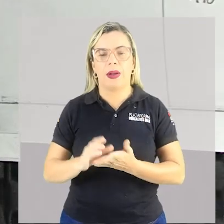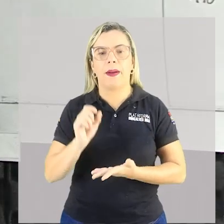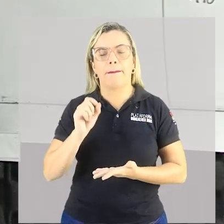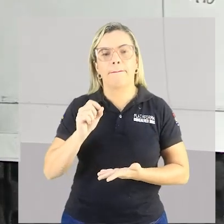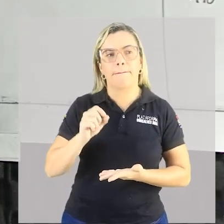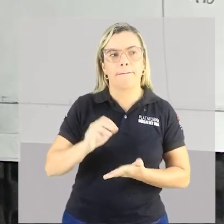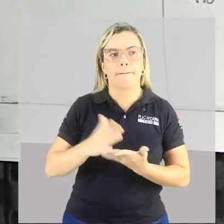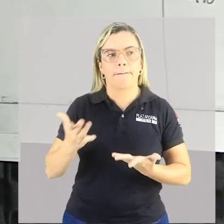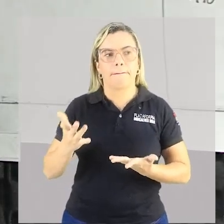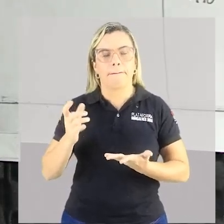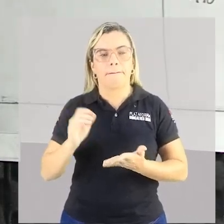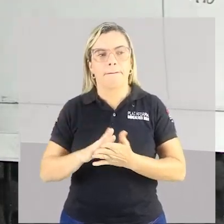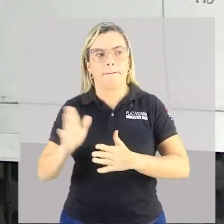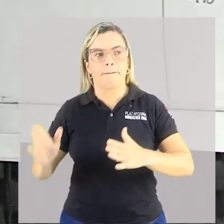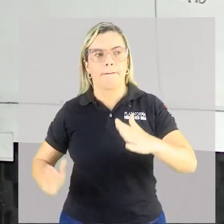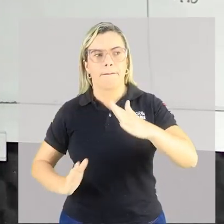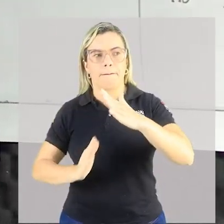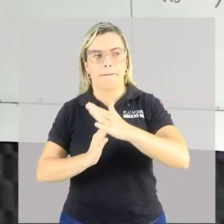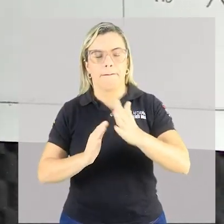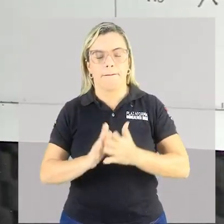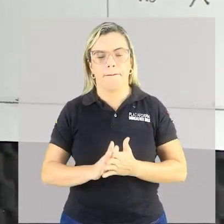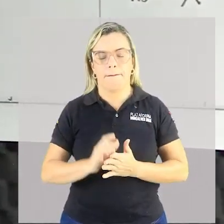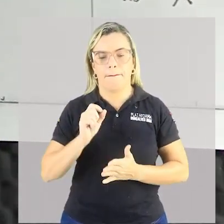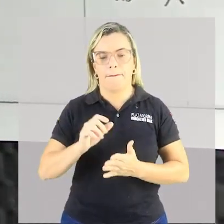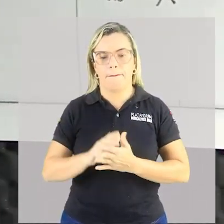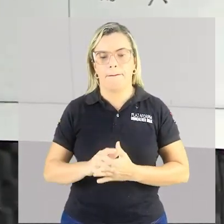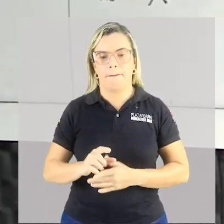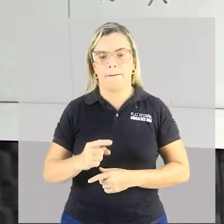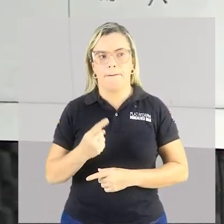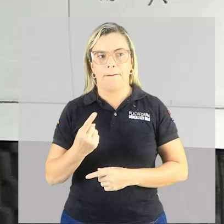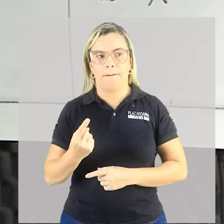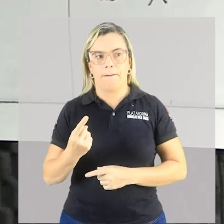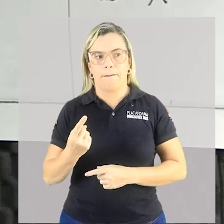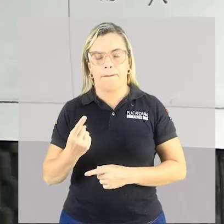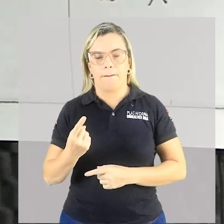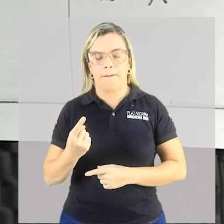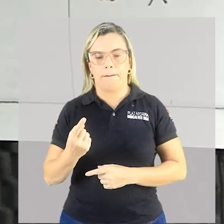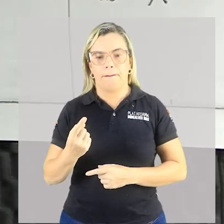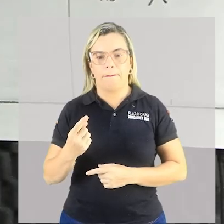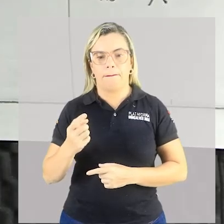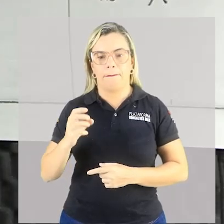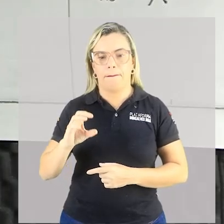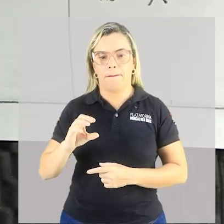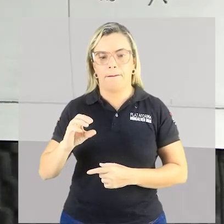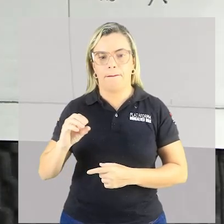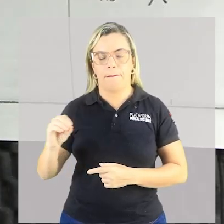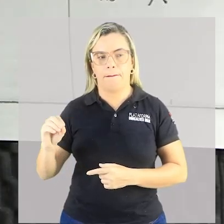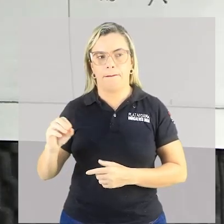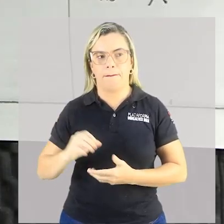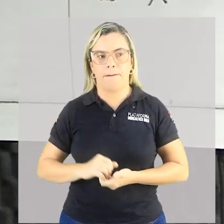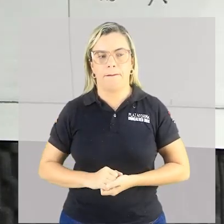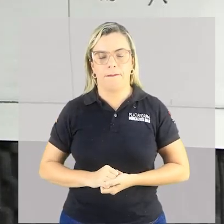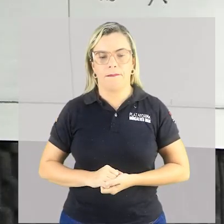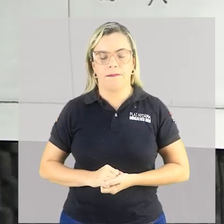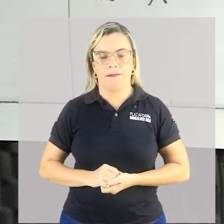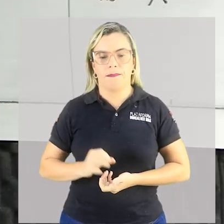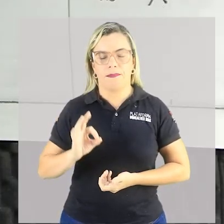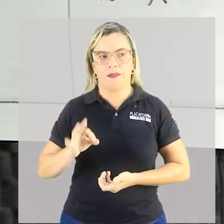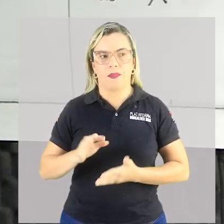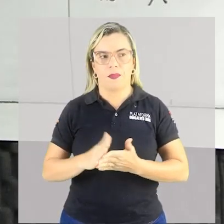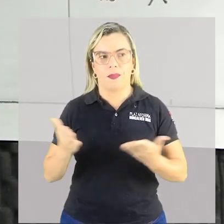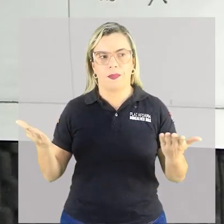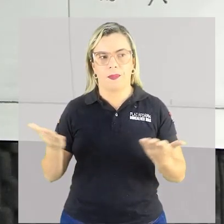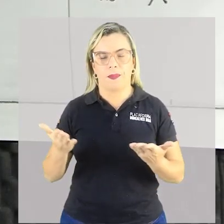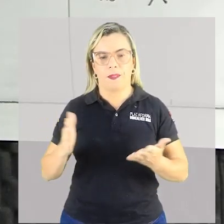a telhas? É quanto? 1.500, beleza? Então, bem aqui eu tenho 1.500.